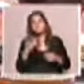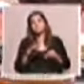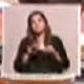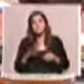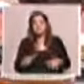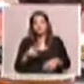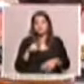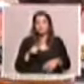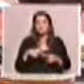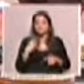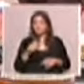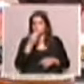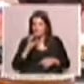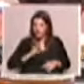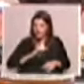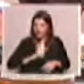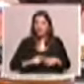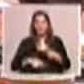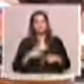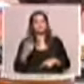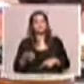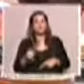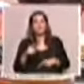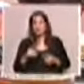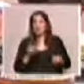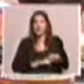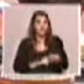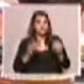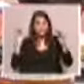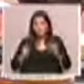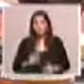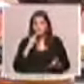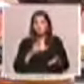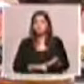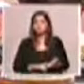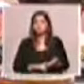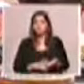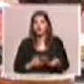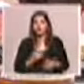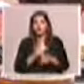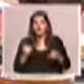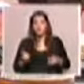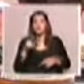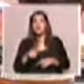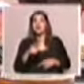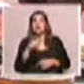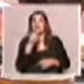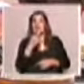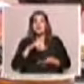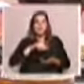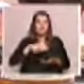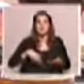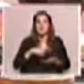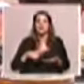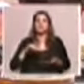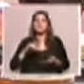passaram a comer queijo, passaram e baixavam-lhes o colesterol. Claro, porque então aumentávamos os alimentos, os pratos feitos